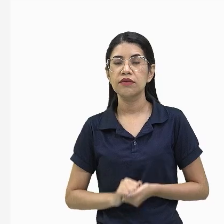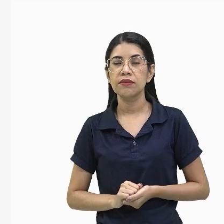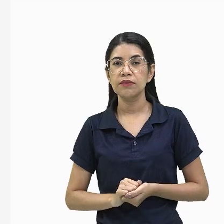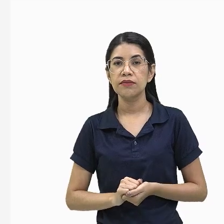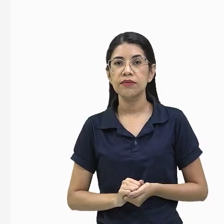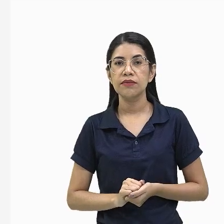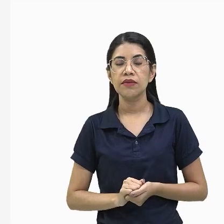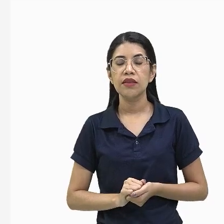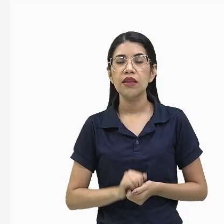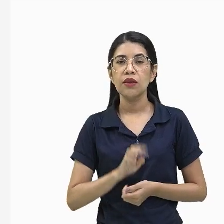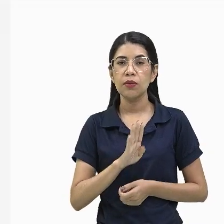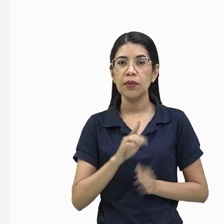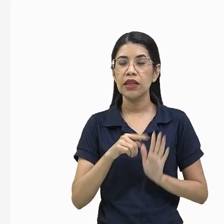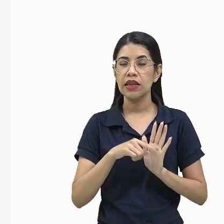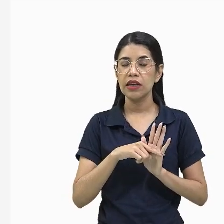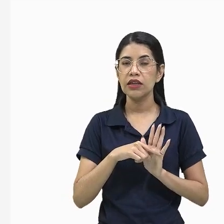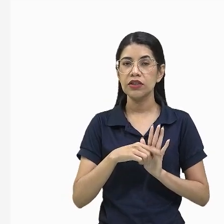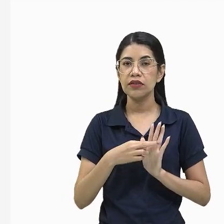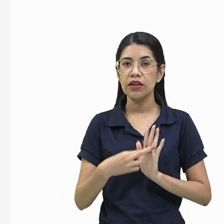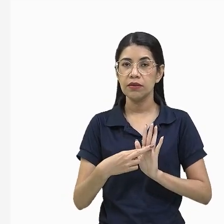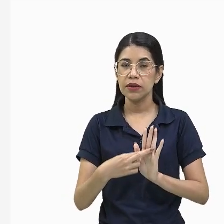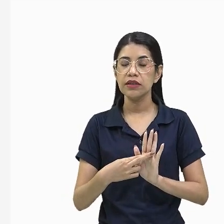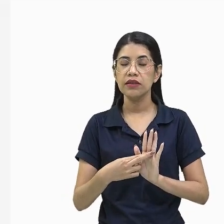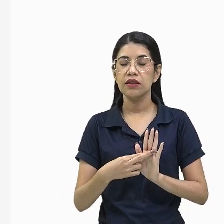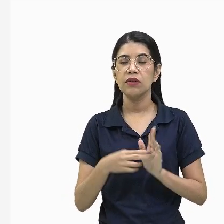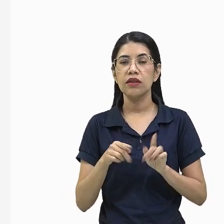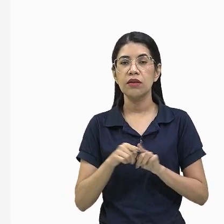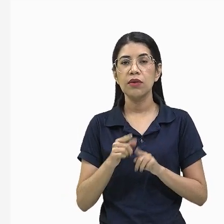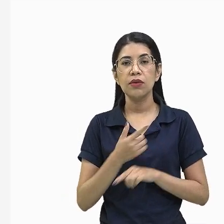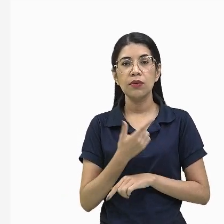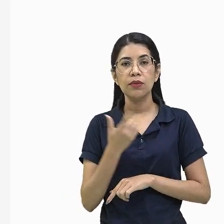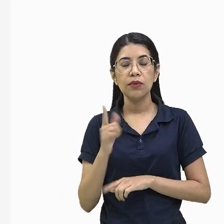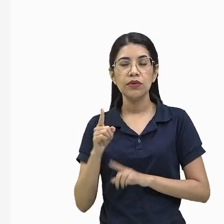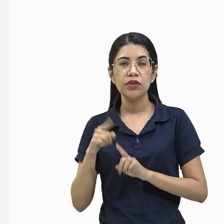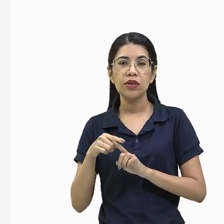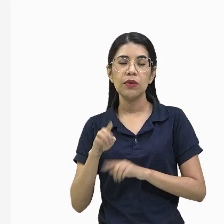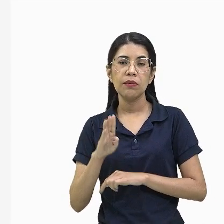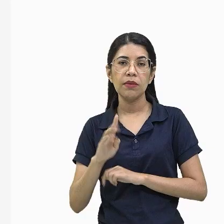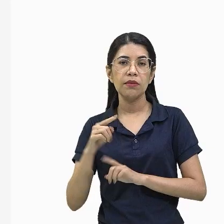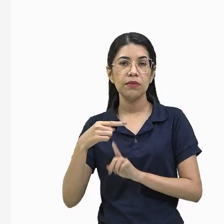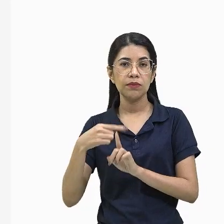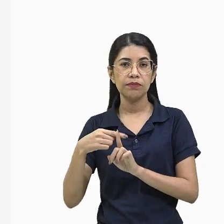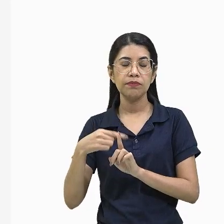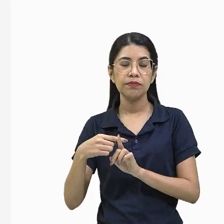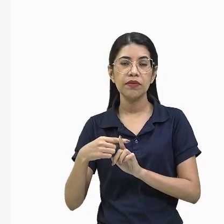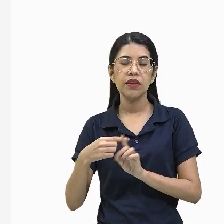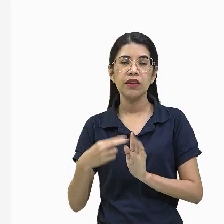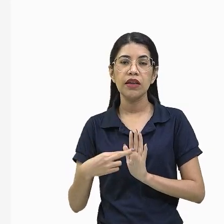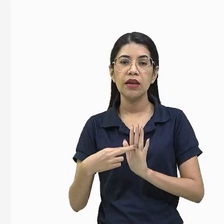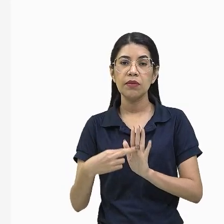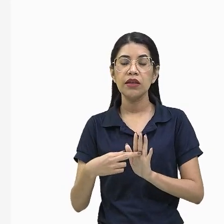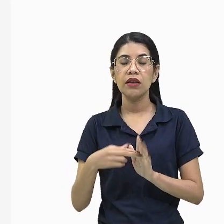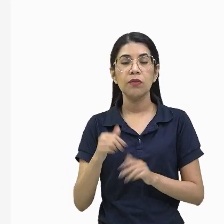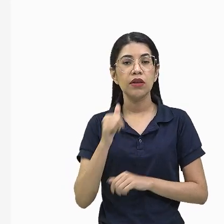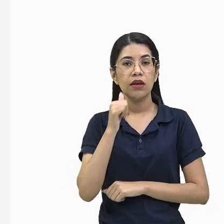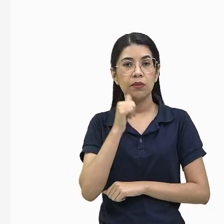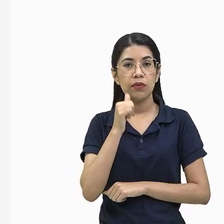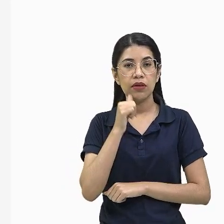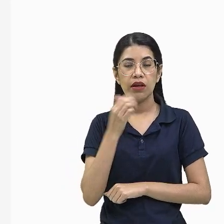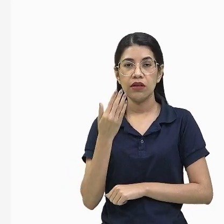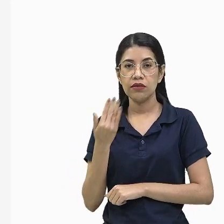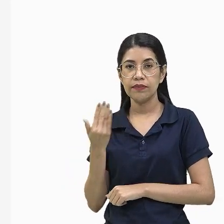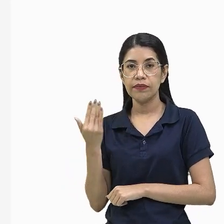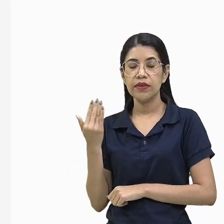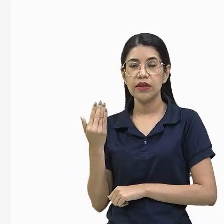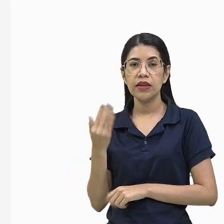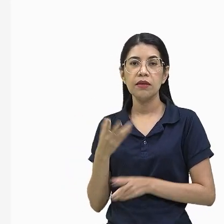além do B negativo, que é representado por esse rapaz, temos o B positivo também, representado aqui por essa outra moça, que você observa